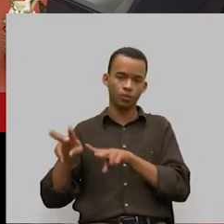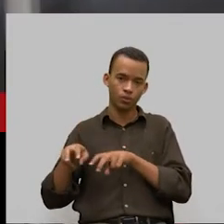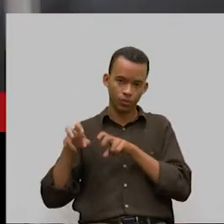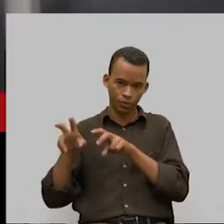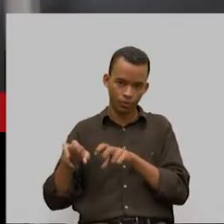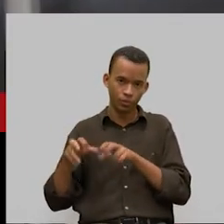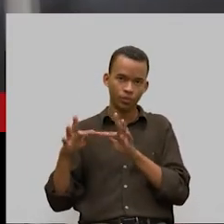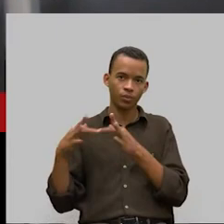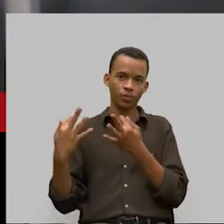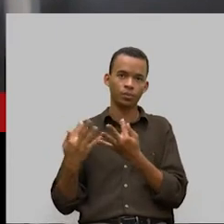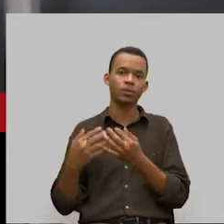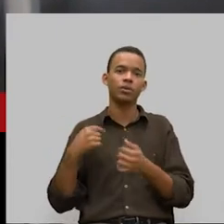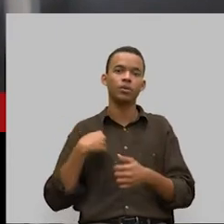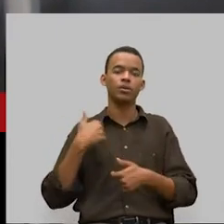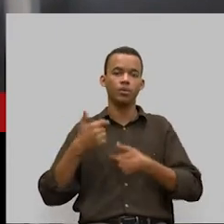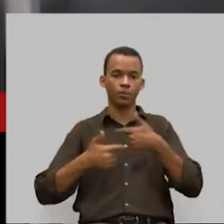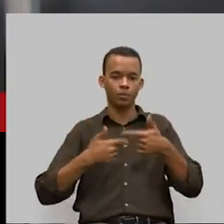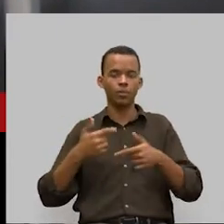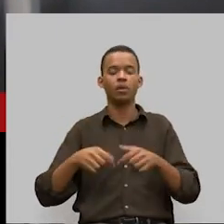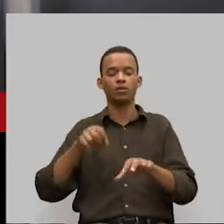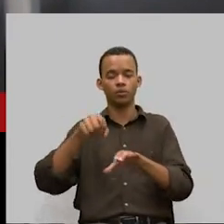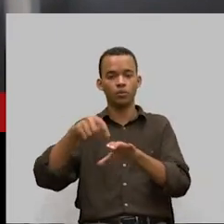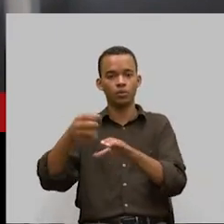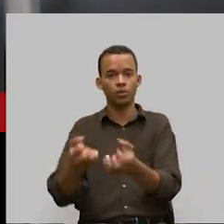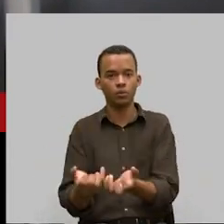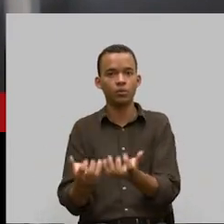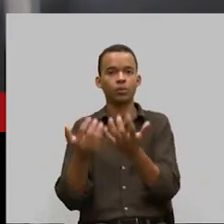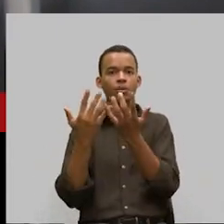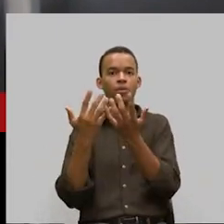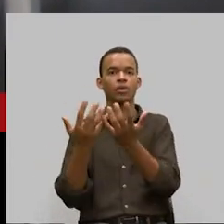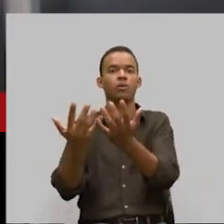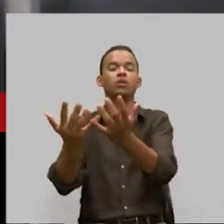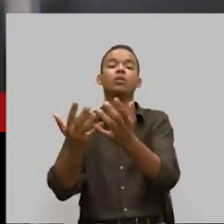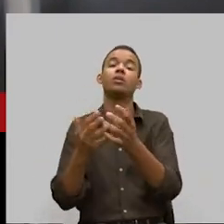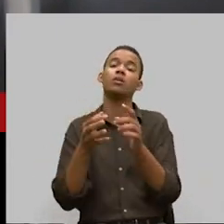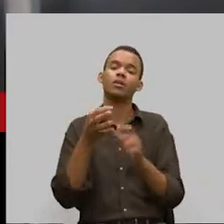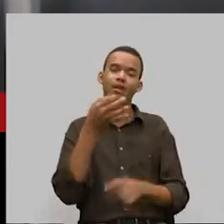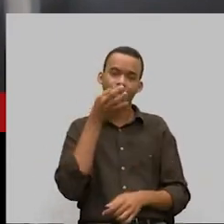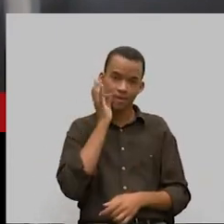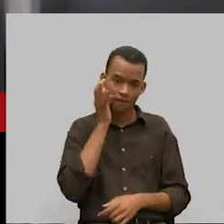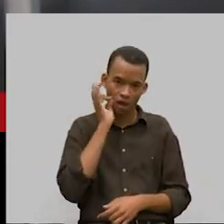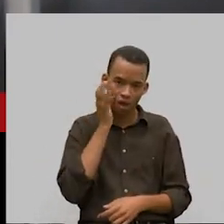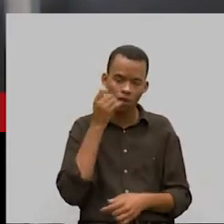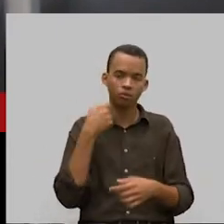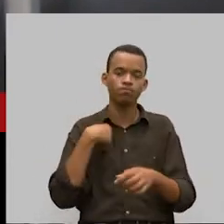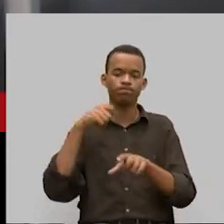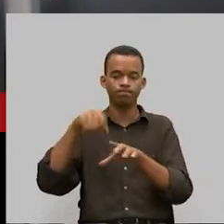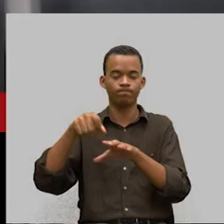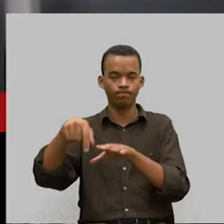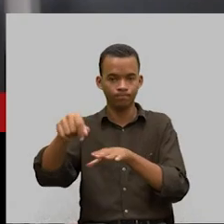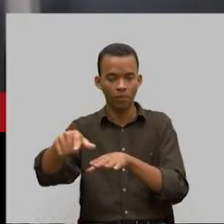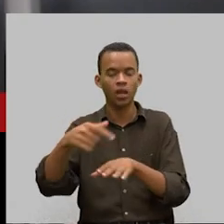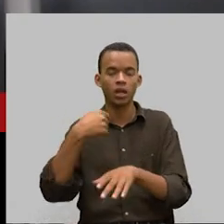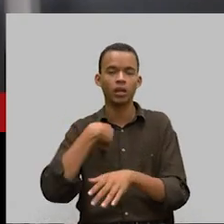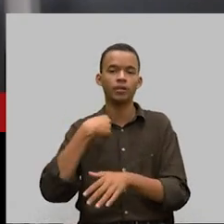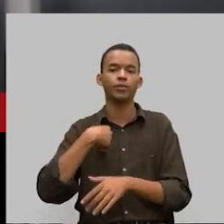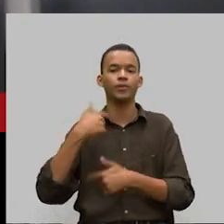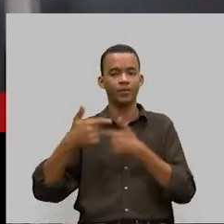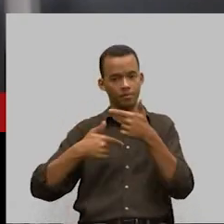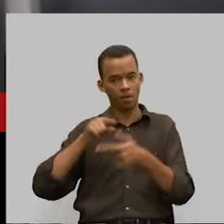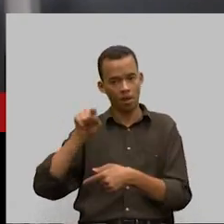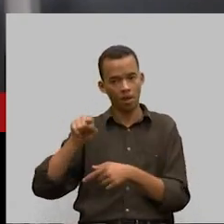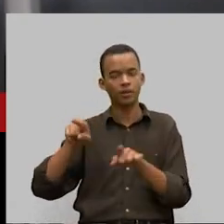produtos orgânico com a base o café né Tem uma oportunidade de morar numa comunidade aonde eu tive